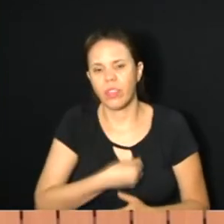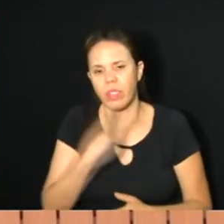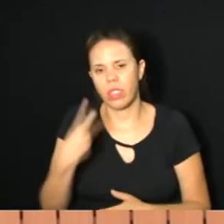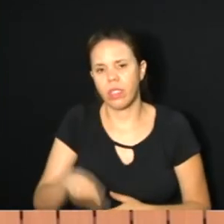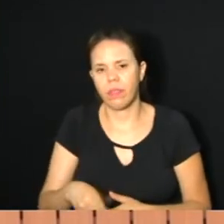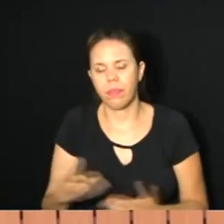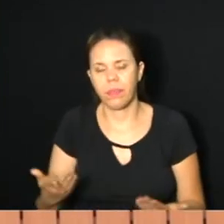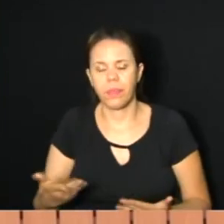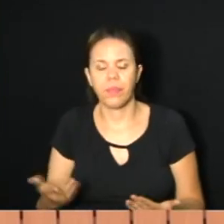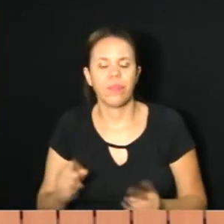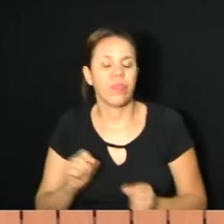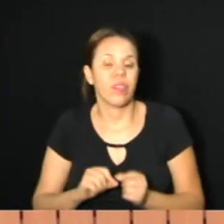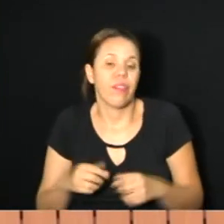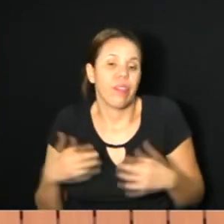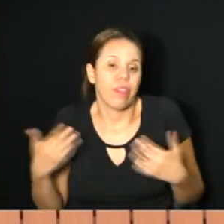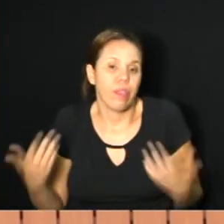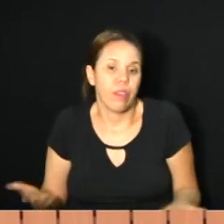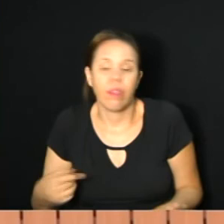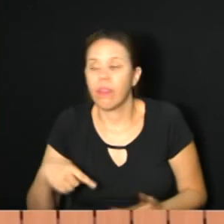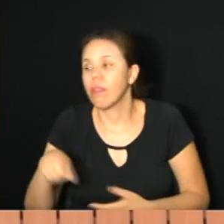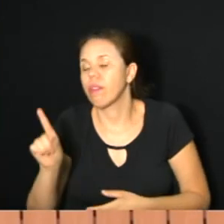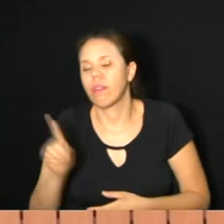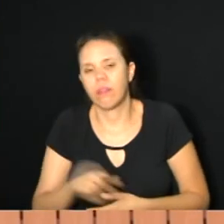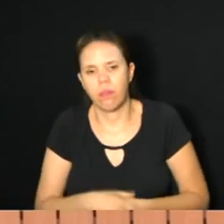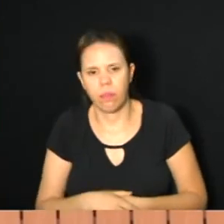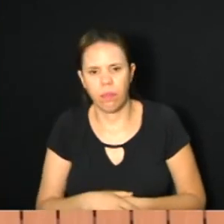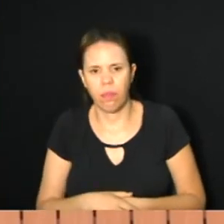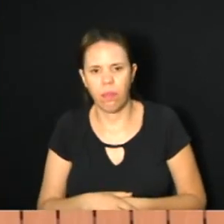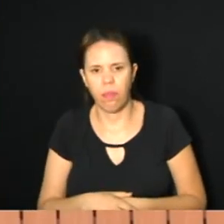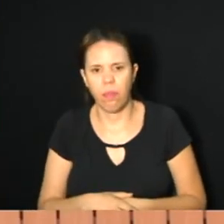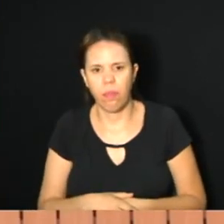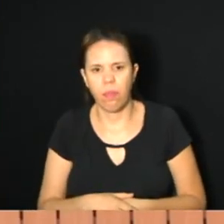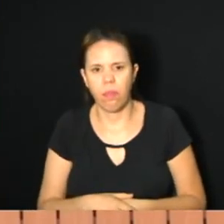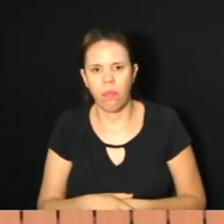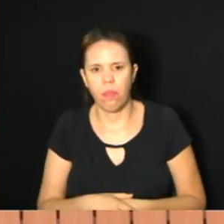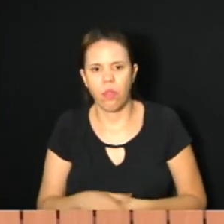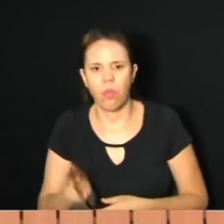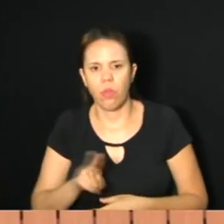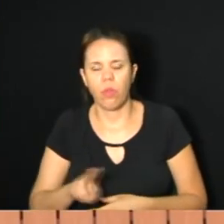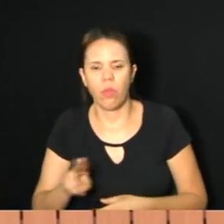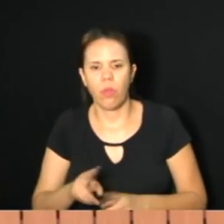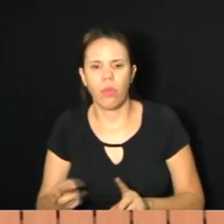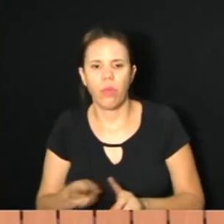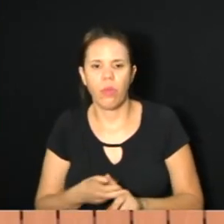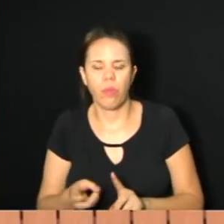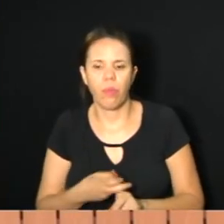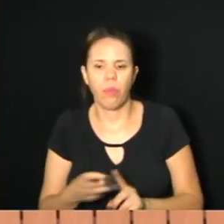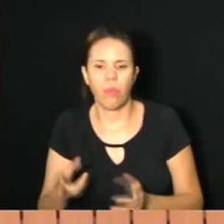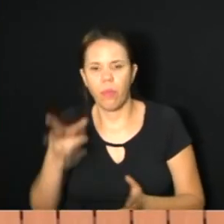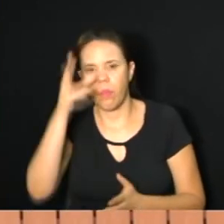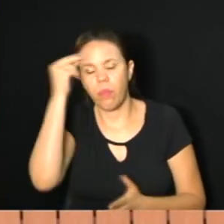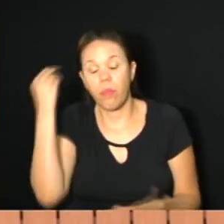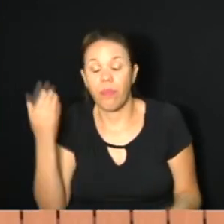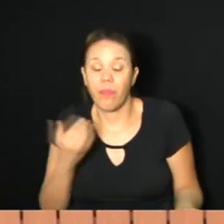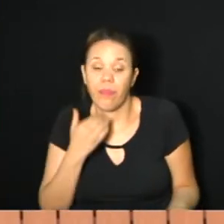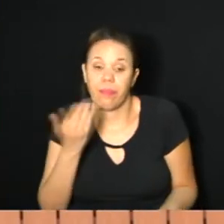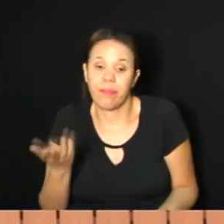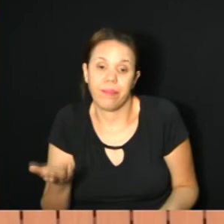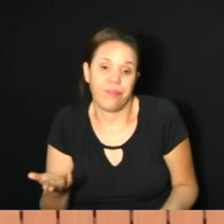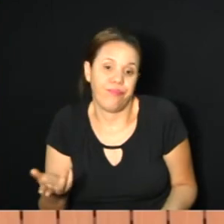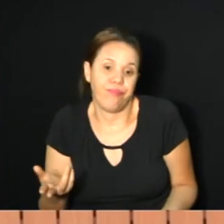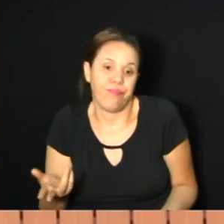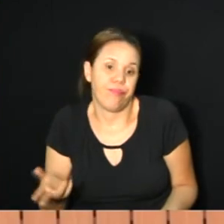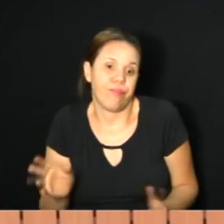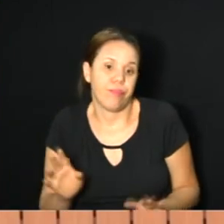que estão fazendo é fluindo foi bom pra pa usando o serviço público responder é então